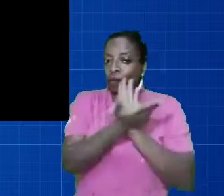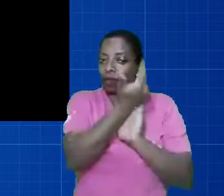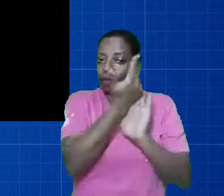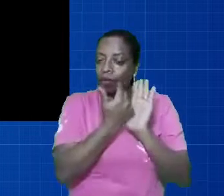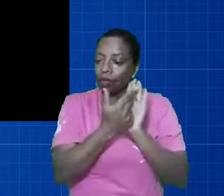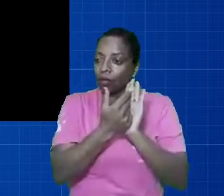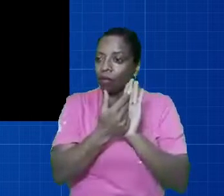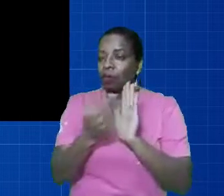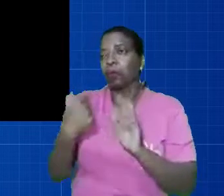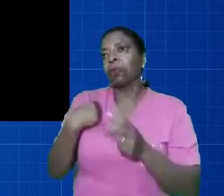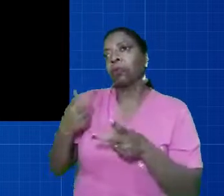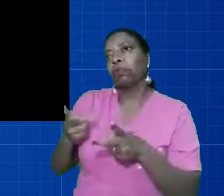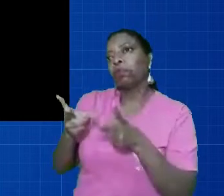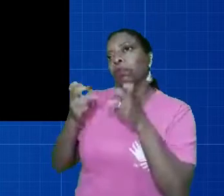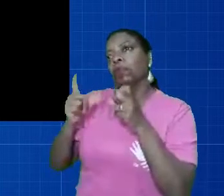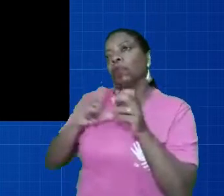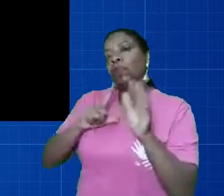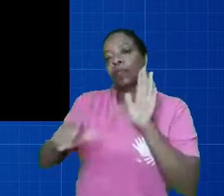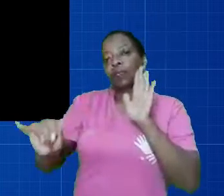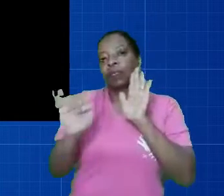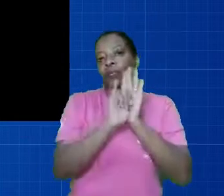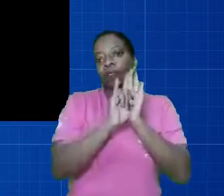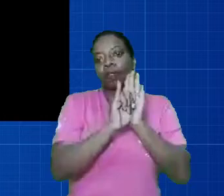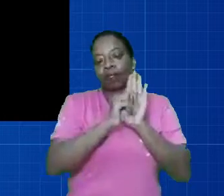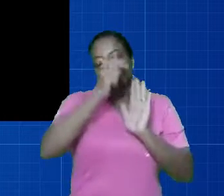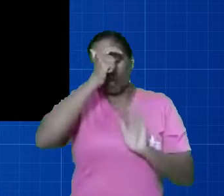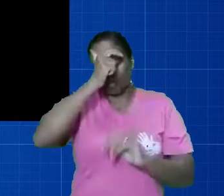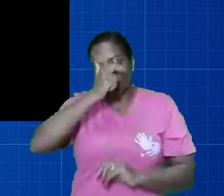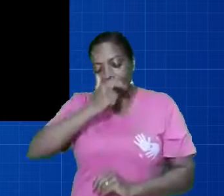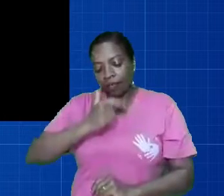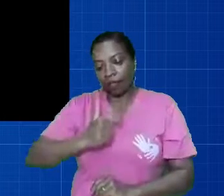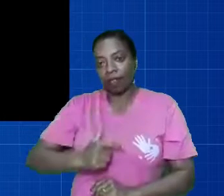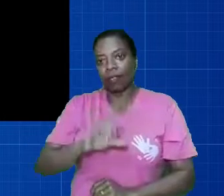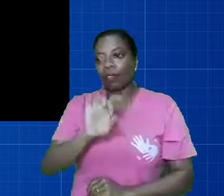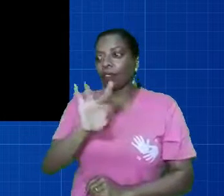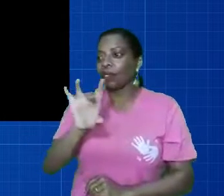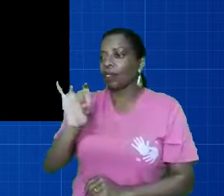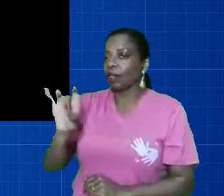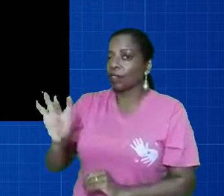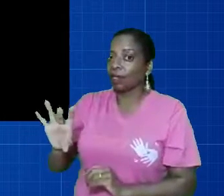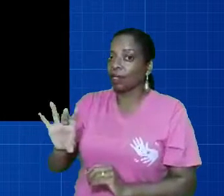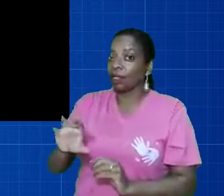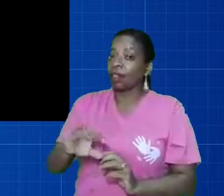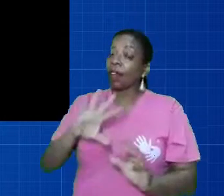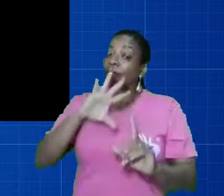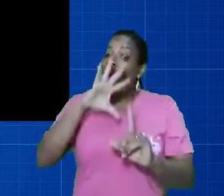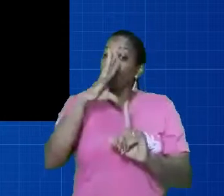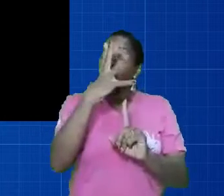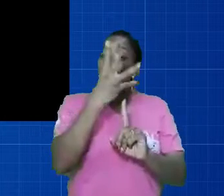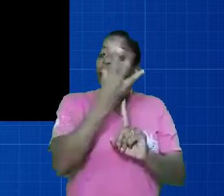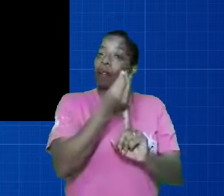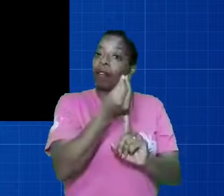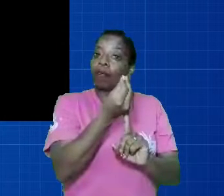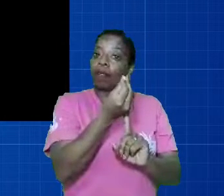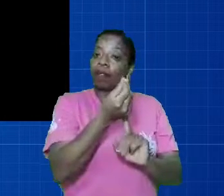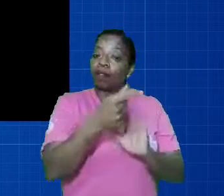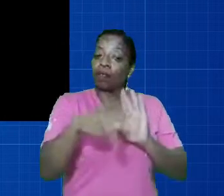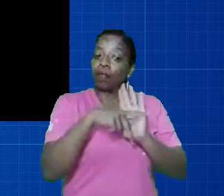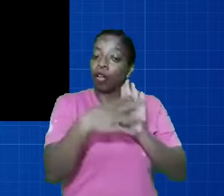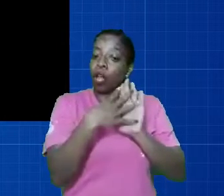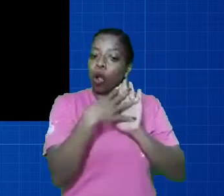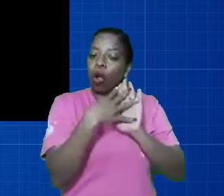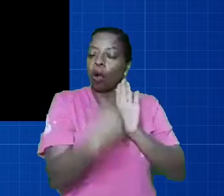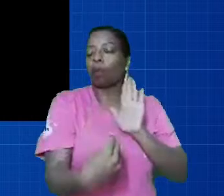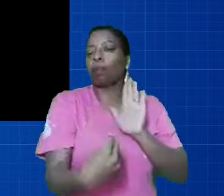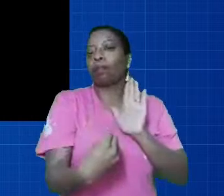pode perceber uma identidade. Então, a arte não entra na questão de